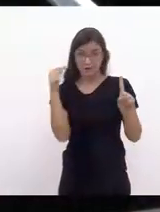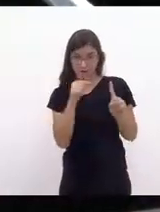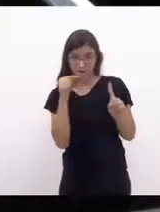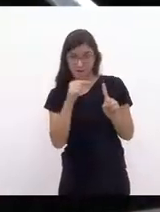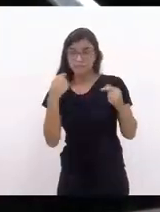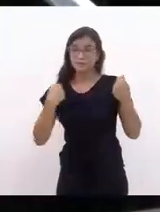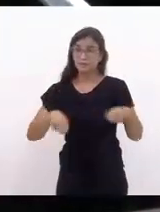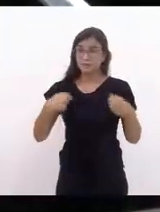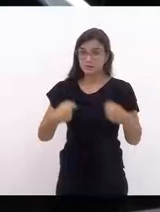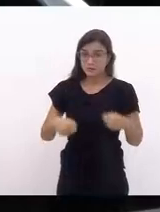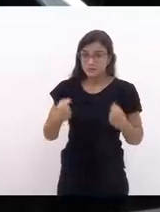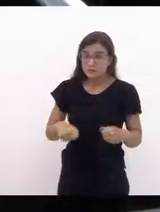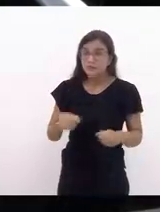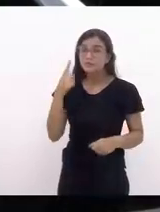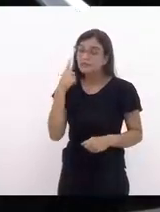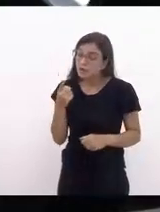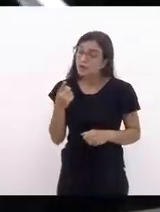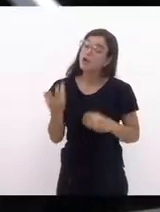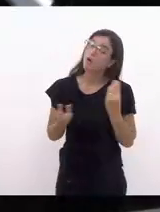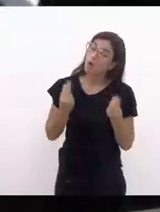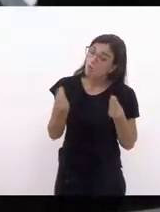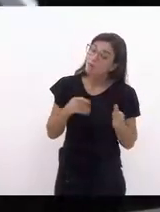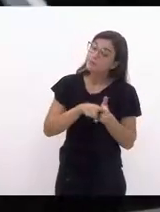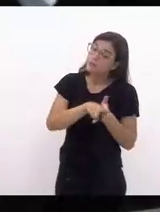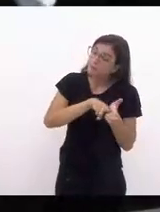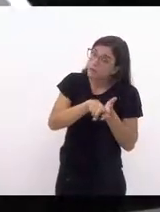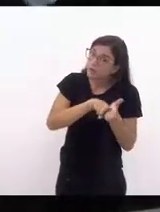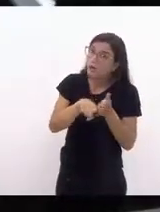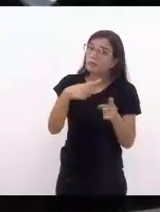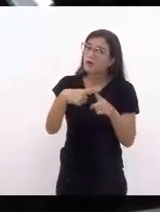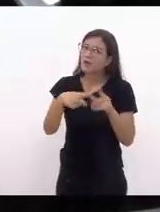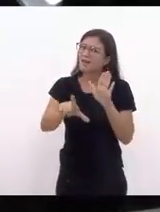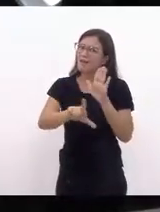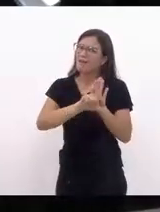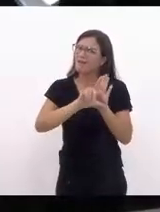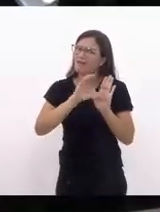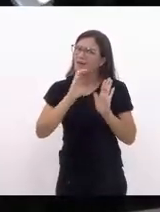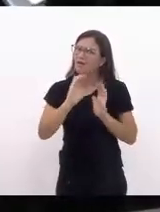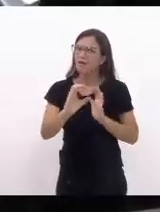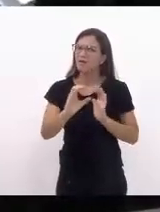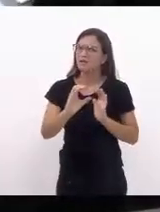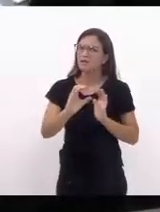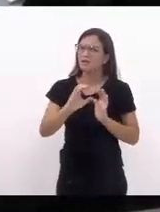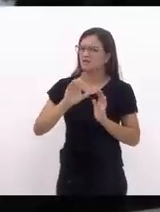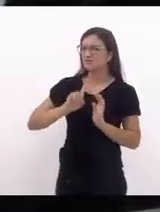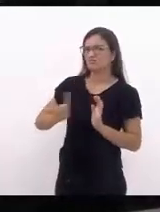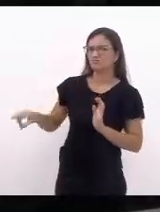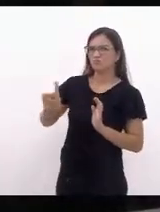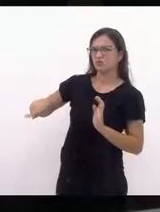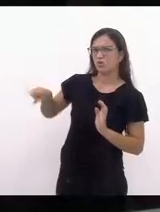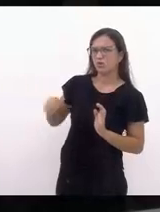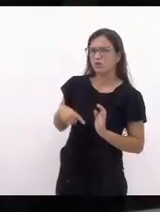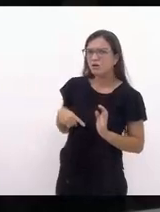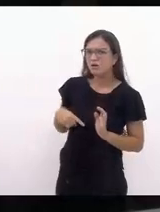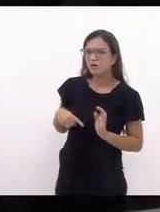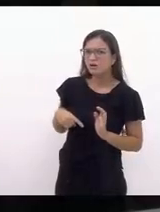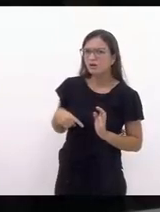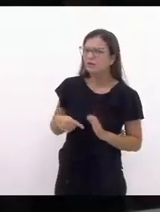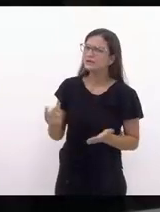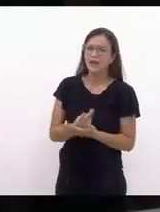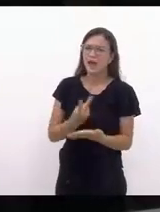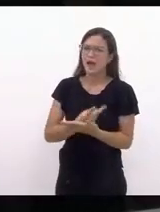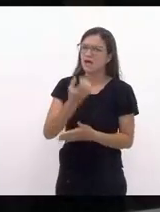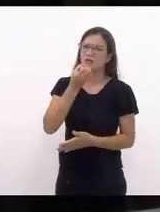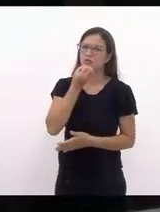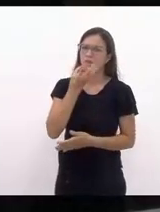quem está sendo excluído atualmente por conta que ser uma de uma covardia que estão fazendo agora é